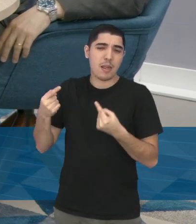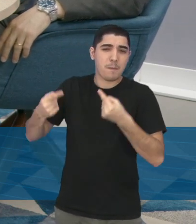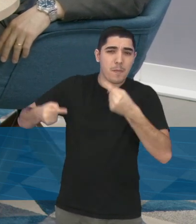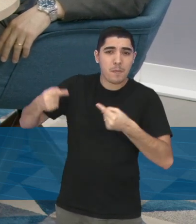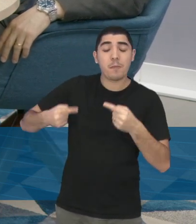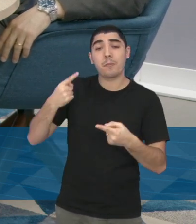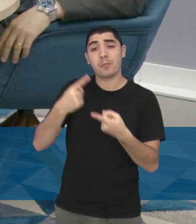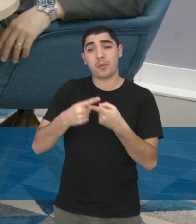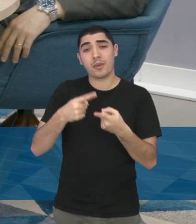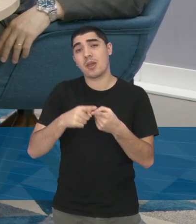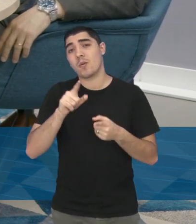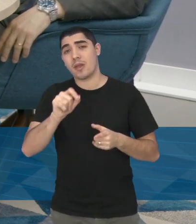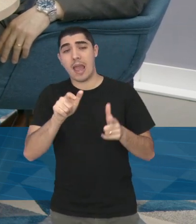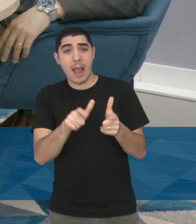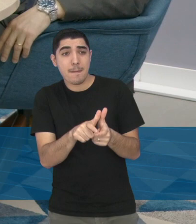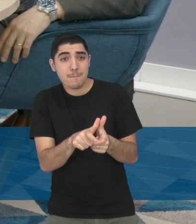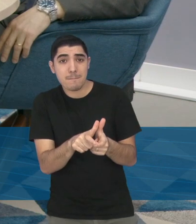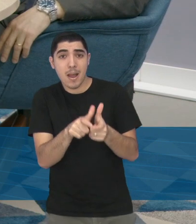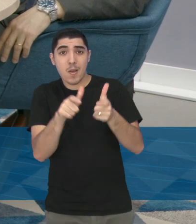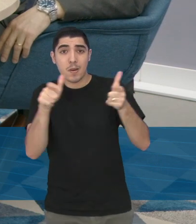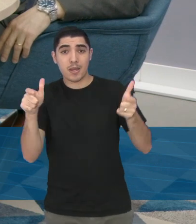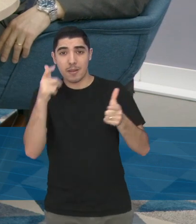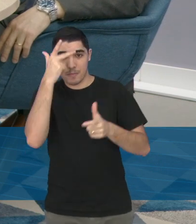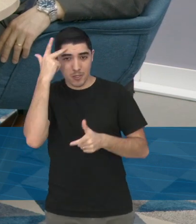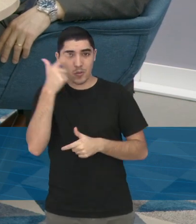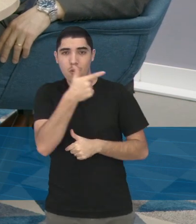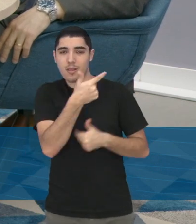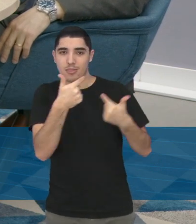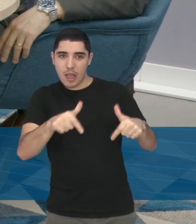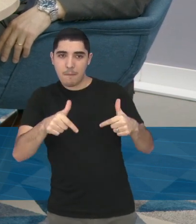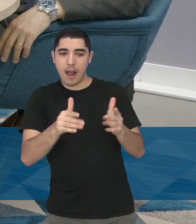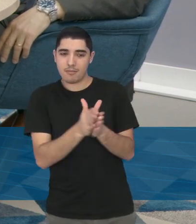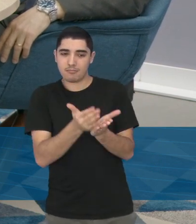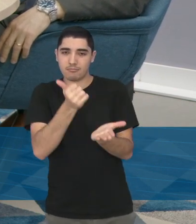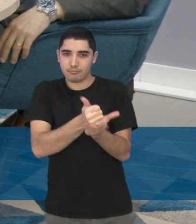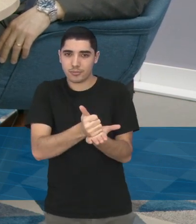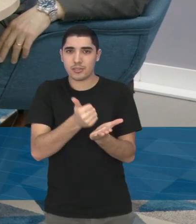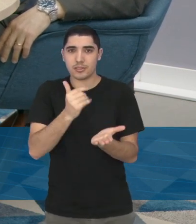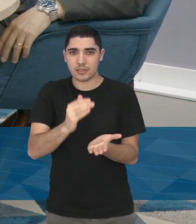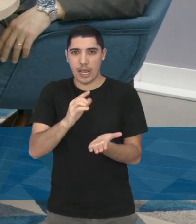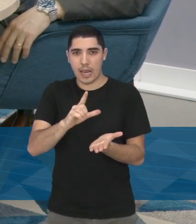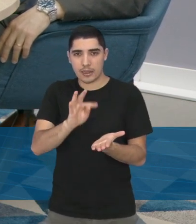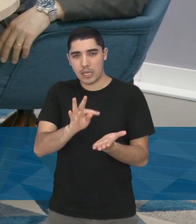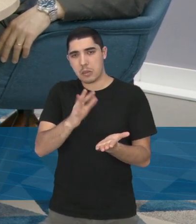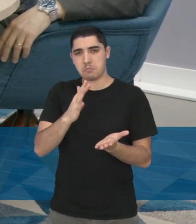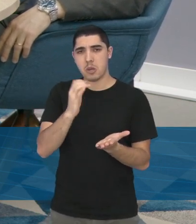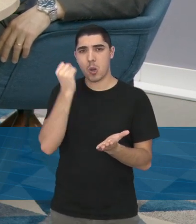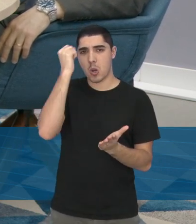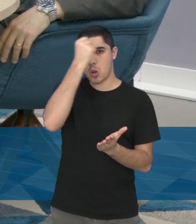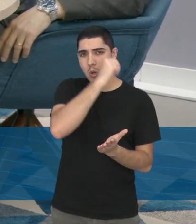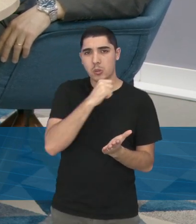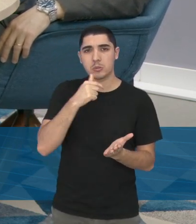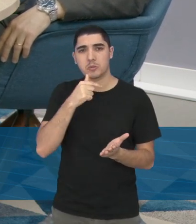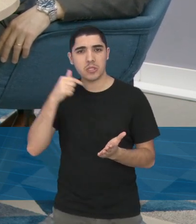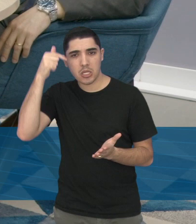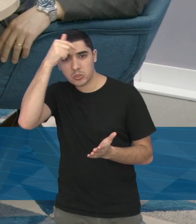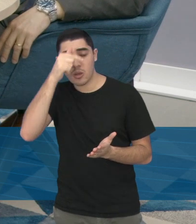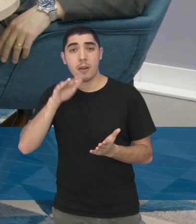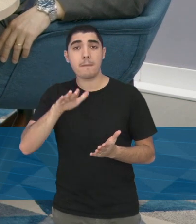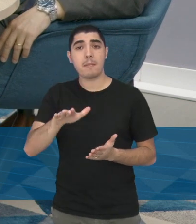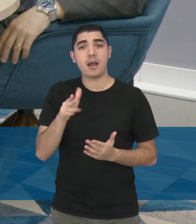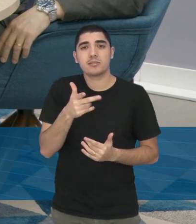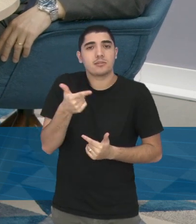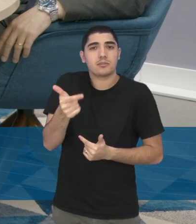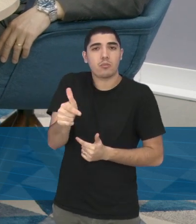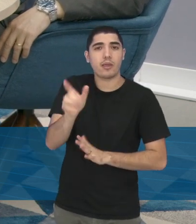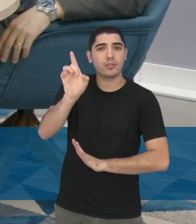muitas vezes a maioria, né, trabalha-se no regime de uma CLT, 7, 8 horas, mas aí você não tem a garantia